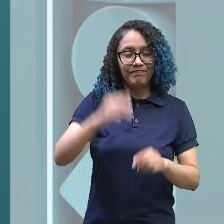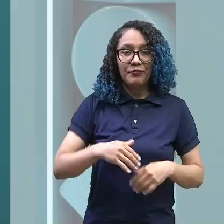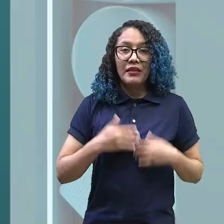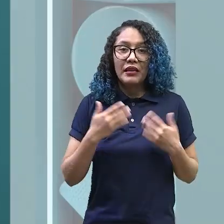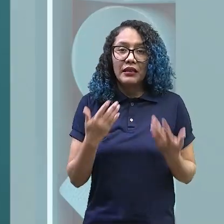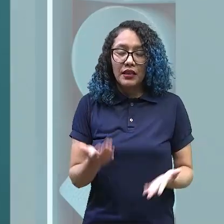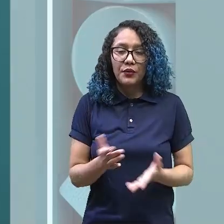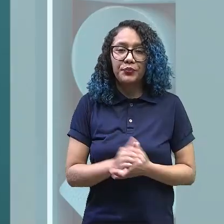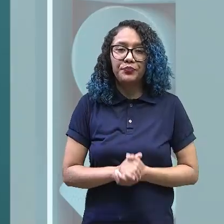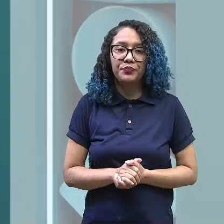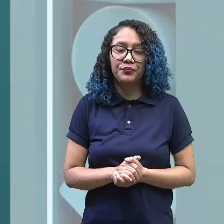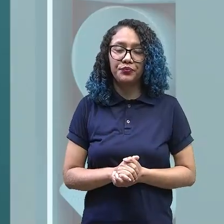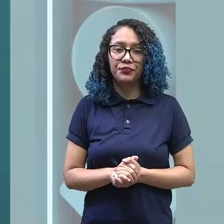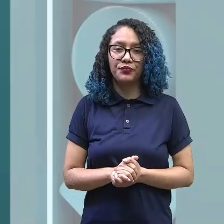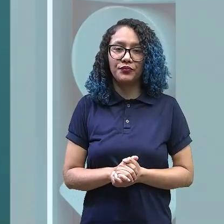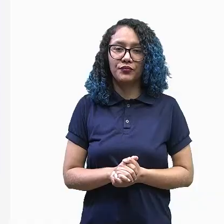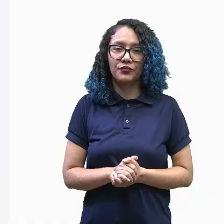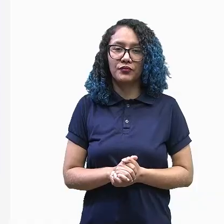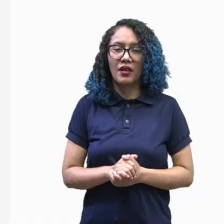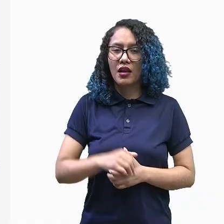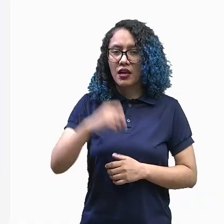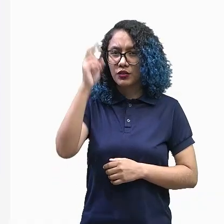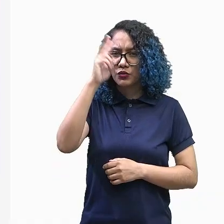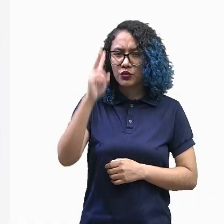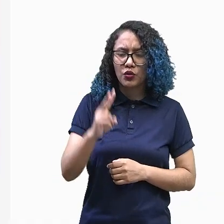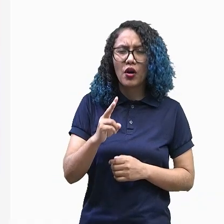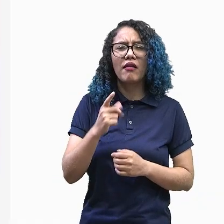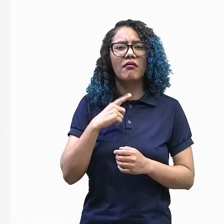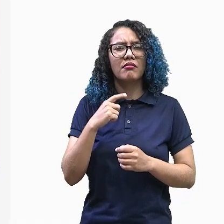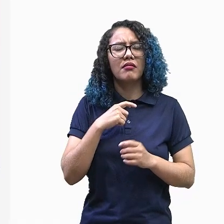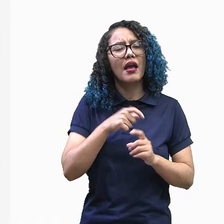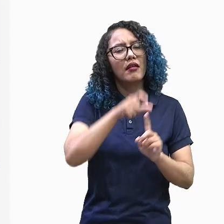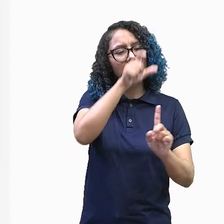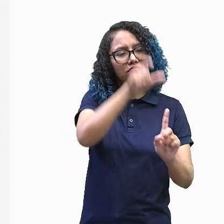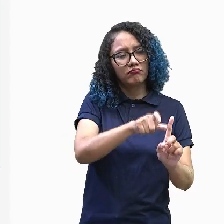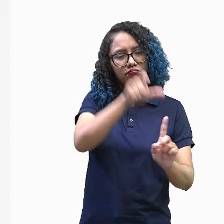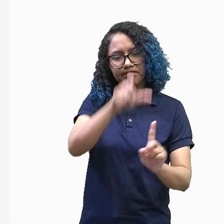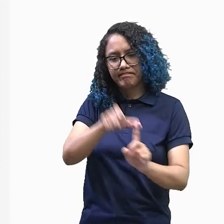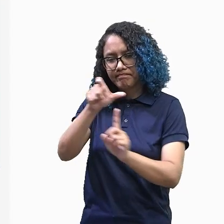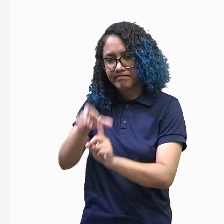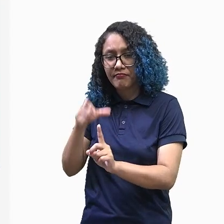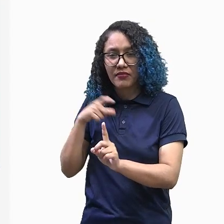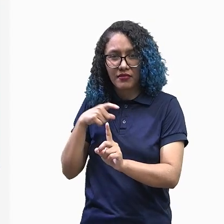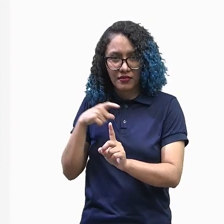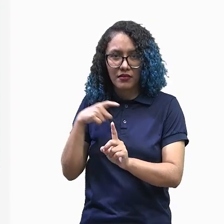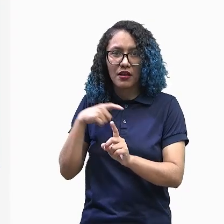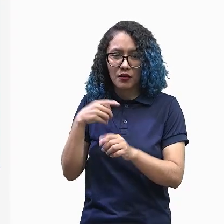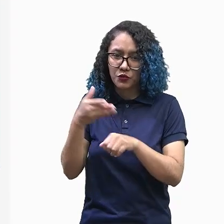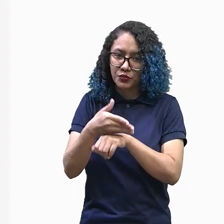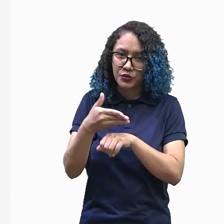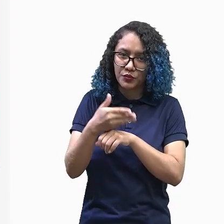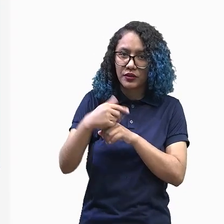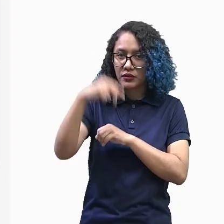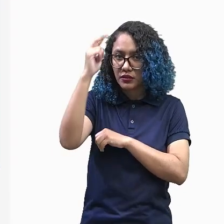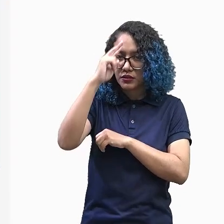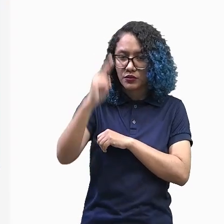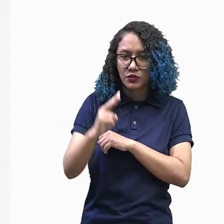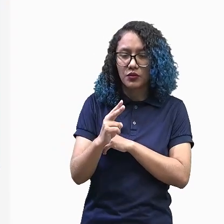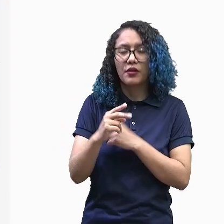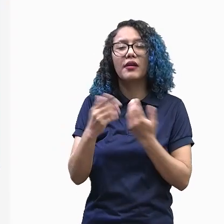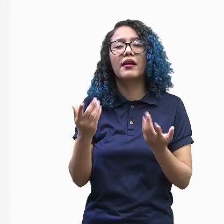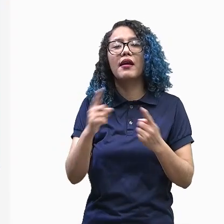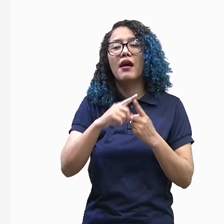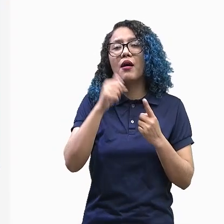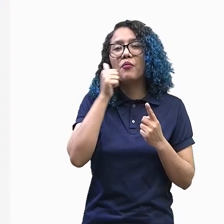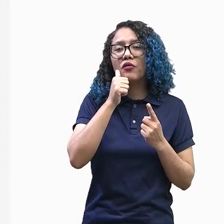nós temos nesse conto os personagens, né, que participam da história. No caso aí a